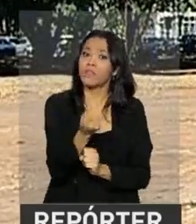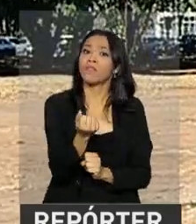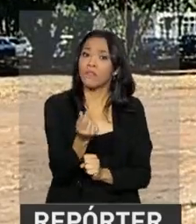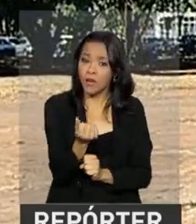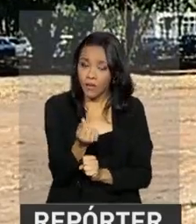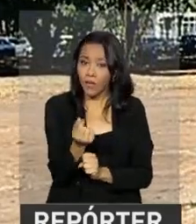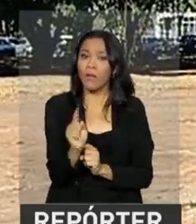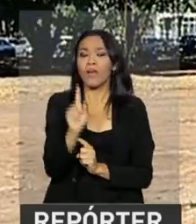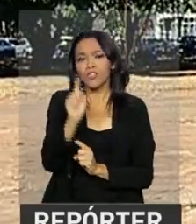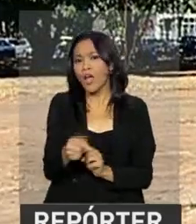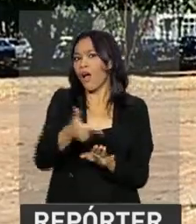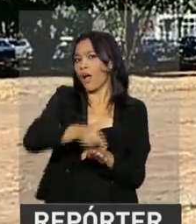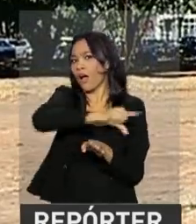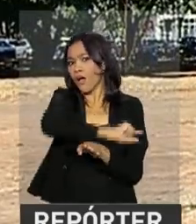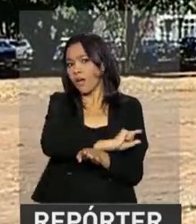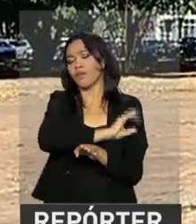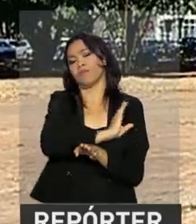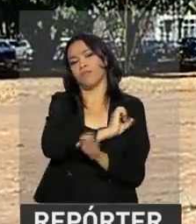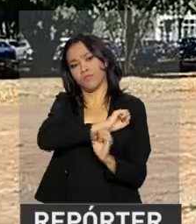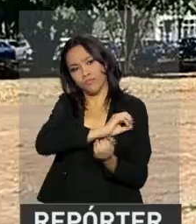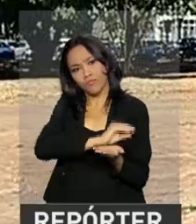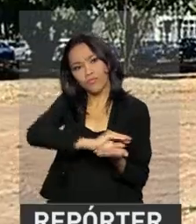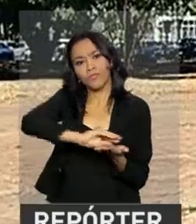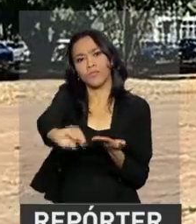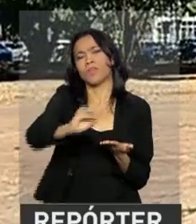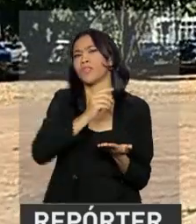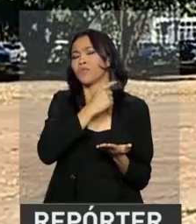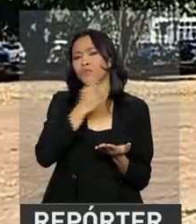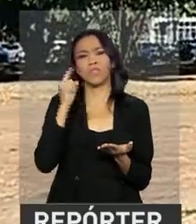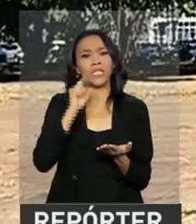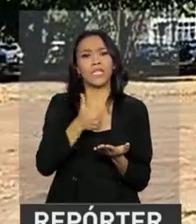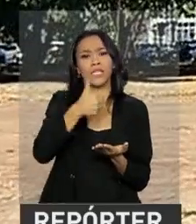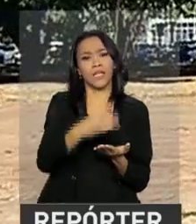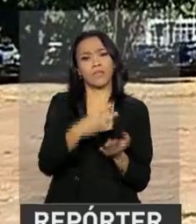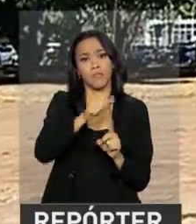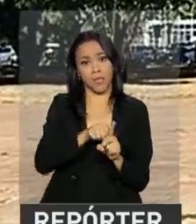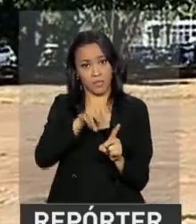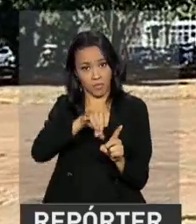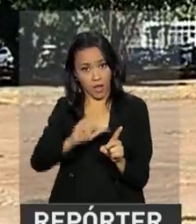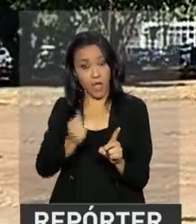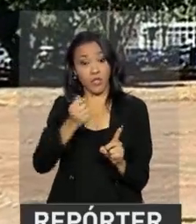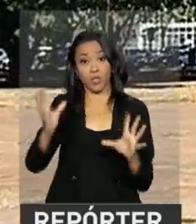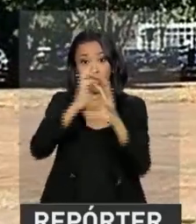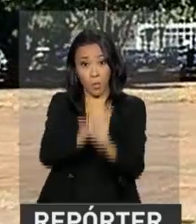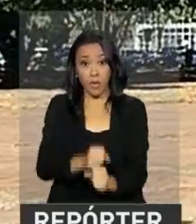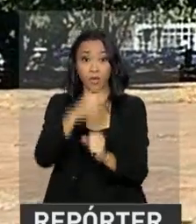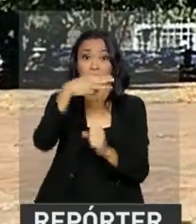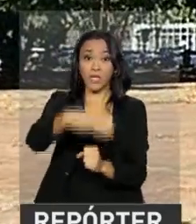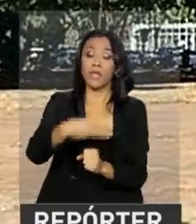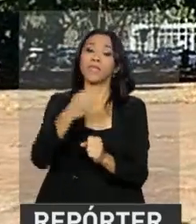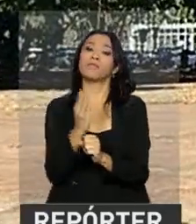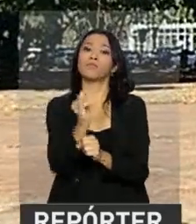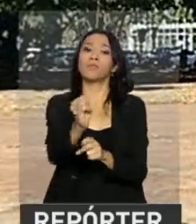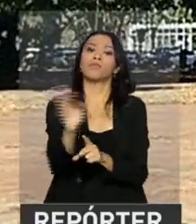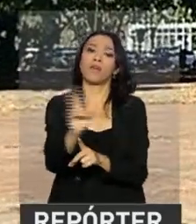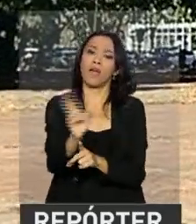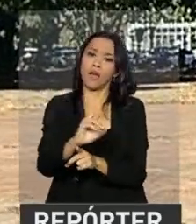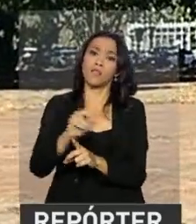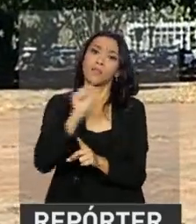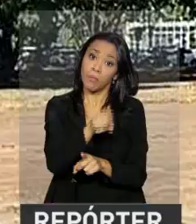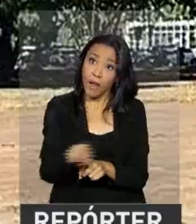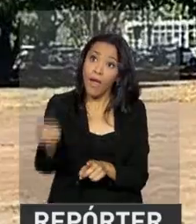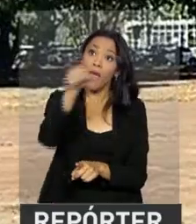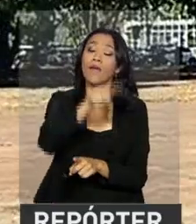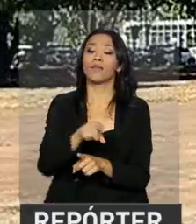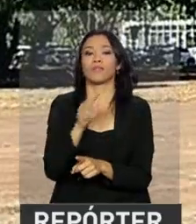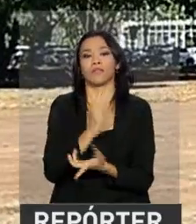aos repasses já feitos pelo MEC desde o dia 13 de maio, já são mais de 3 bilhões de reais para essas